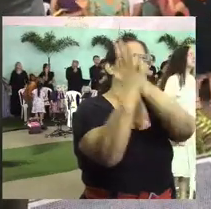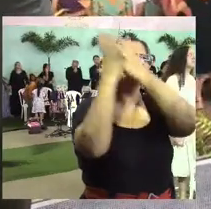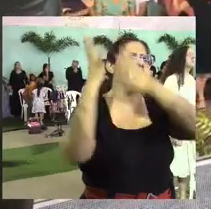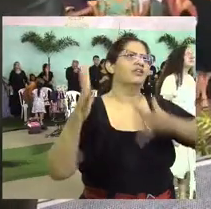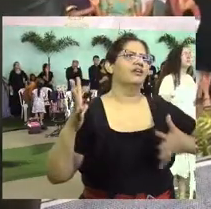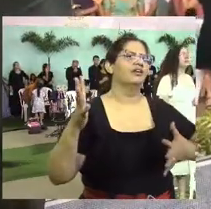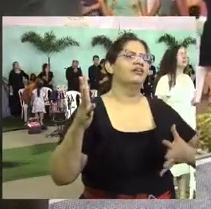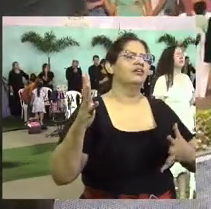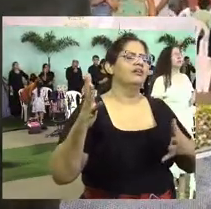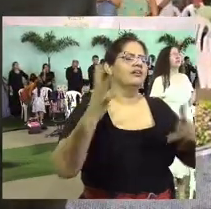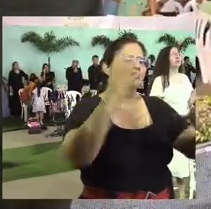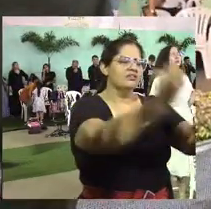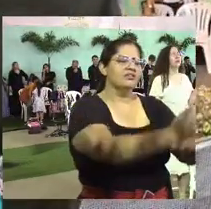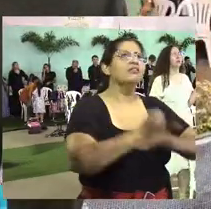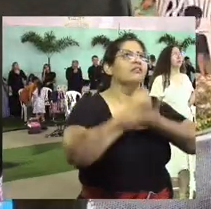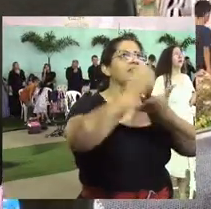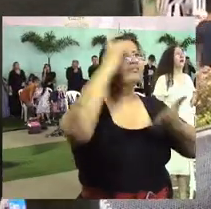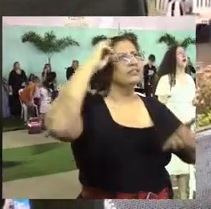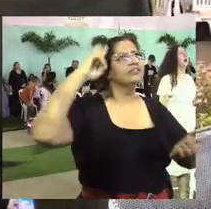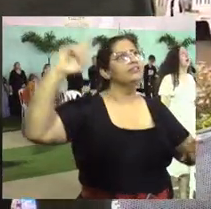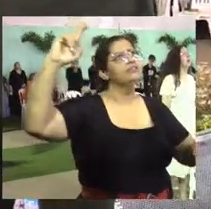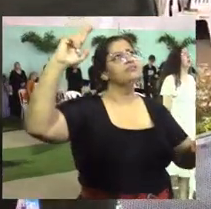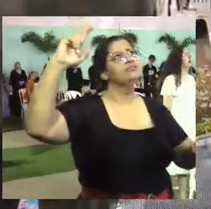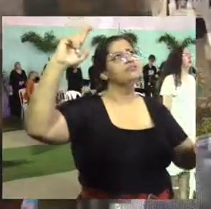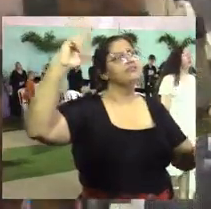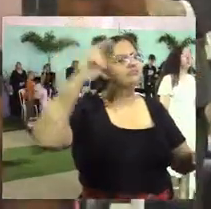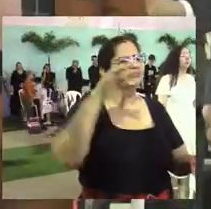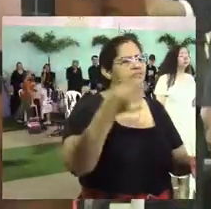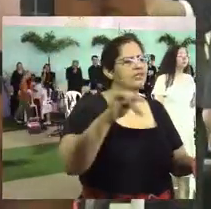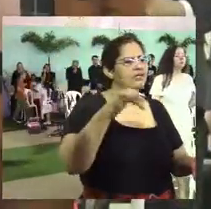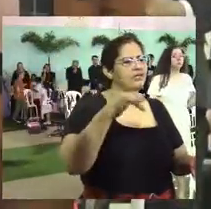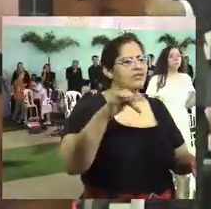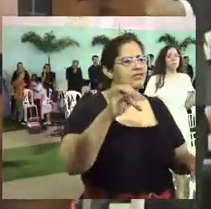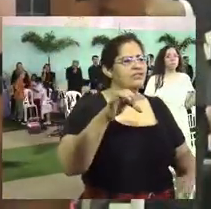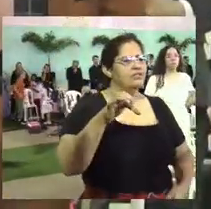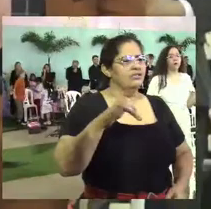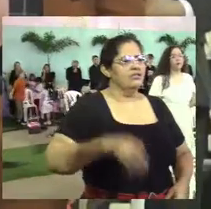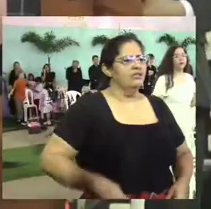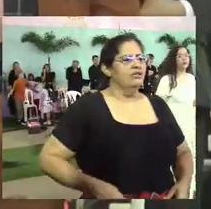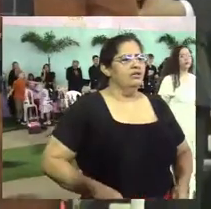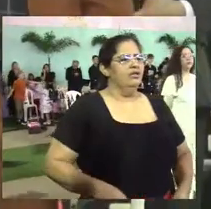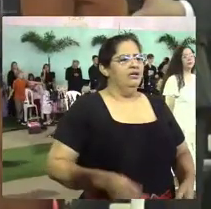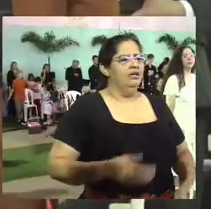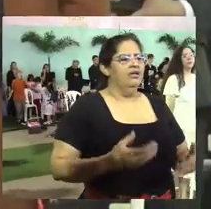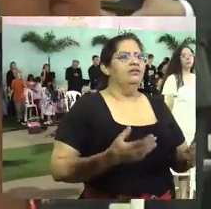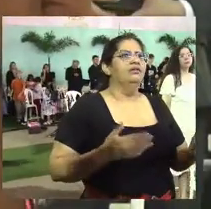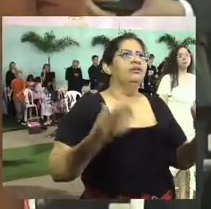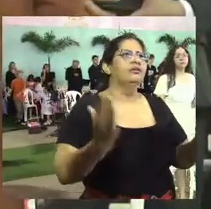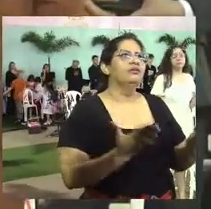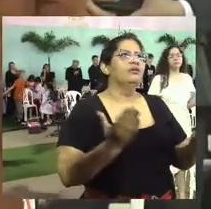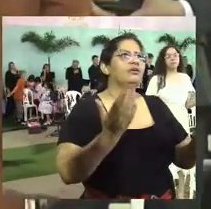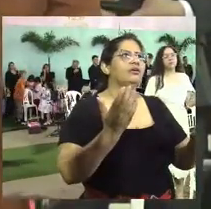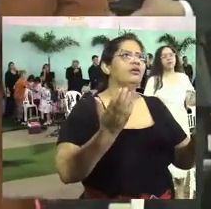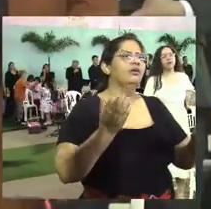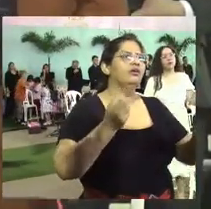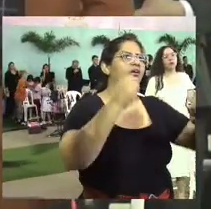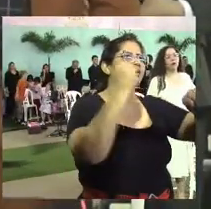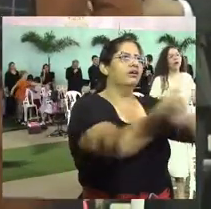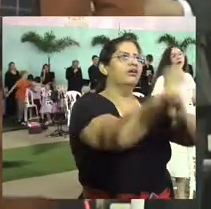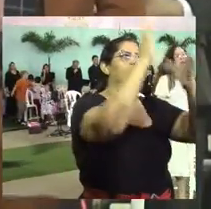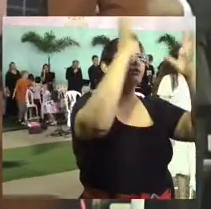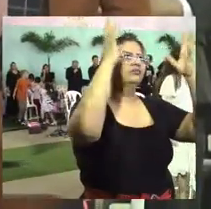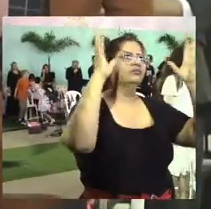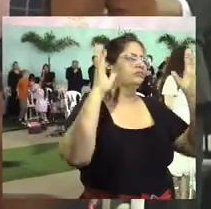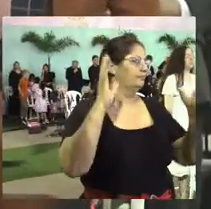Vai salvando o senhor tá chegando mais a sétima alma presencial está vindo vamos dar glória a Deus pela